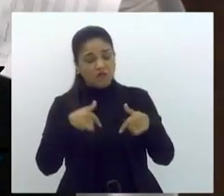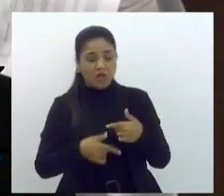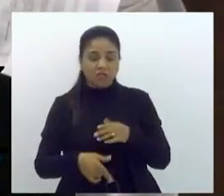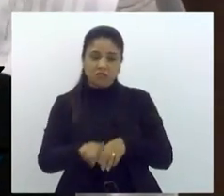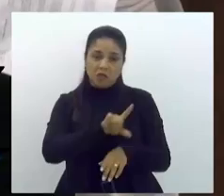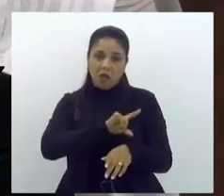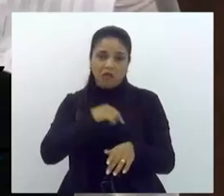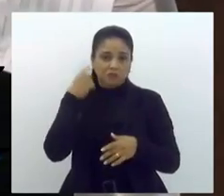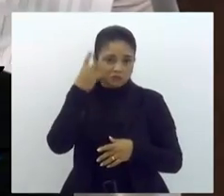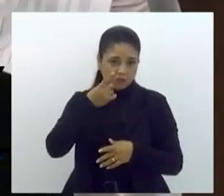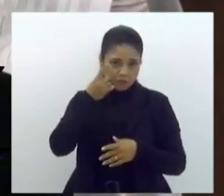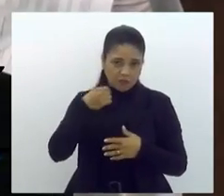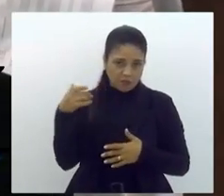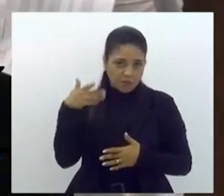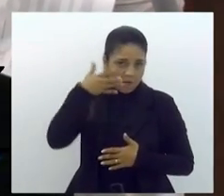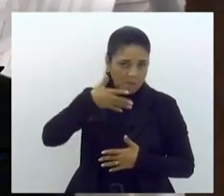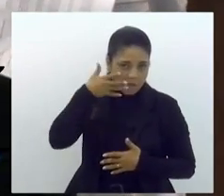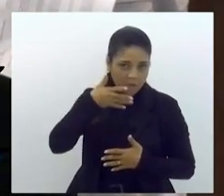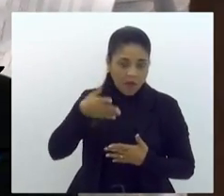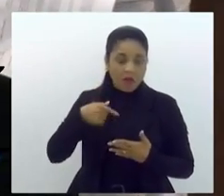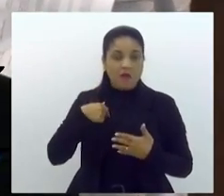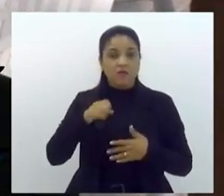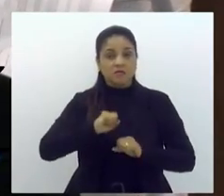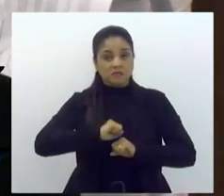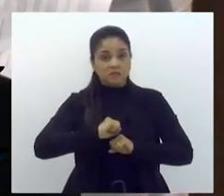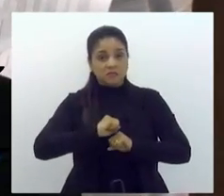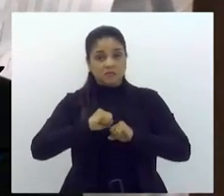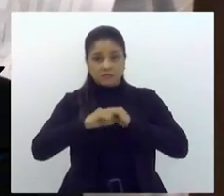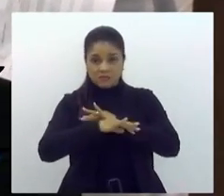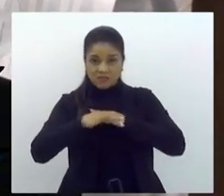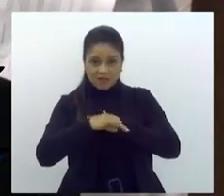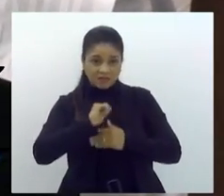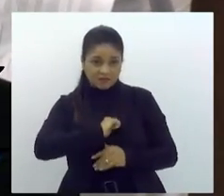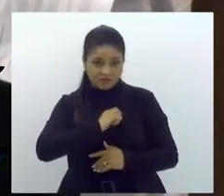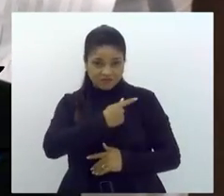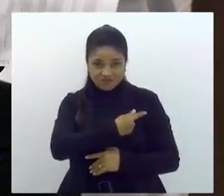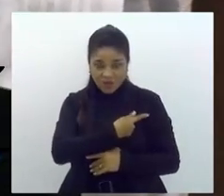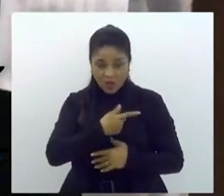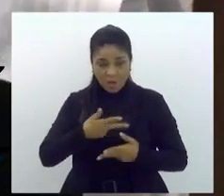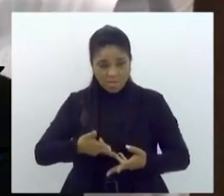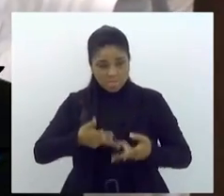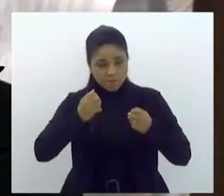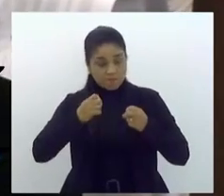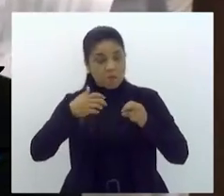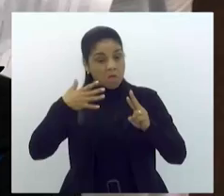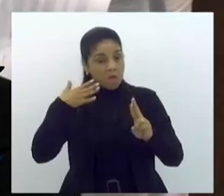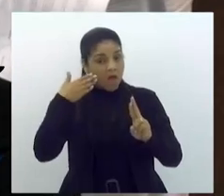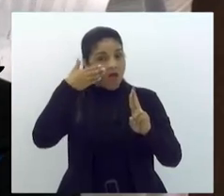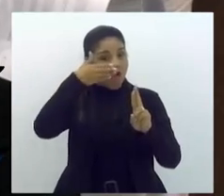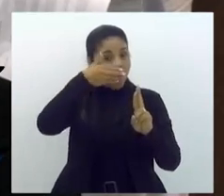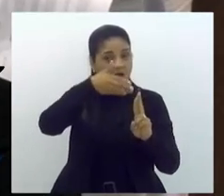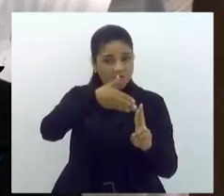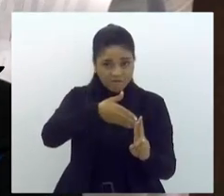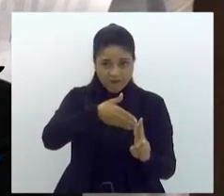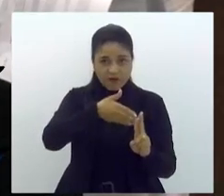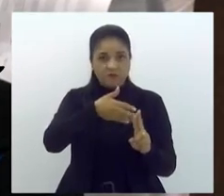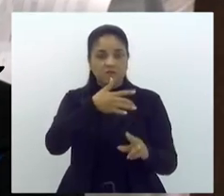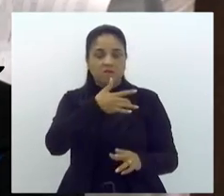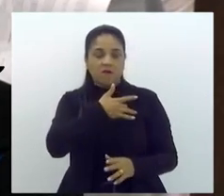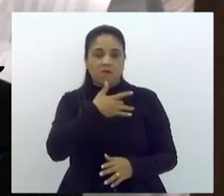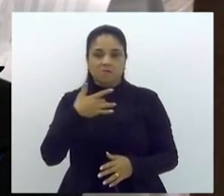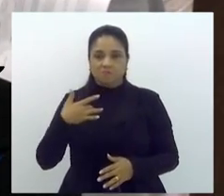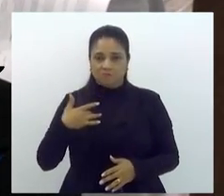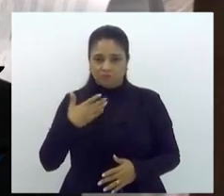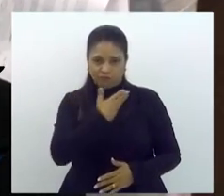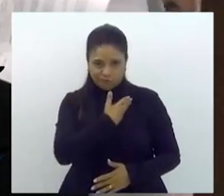antecedeu São Gonçalo na verdade nos últimos meses a gente tem visto virar uma verdadeira referência o que diz respeito à saúde pública